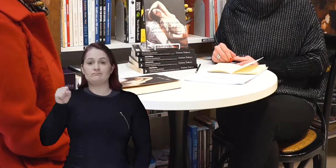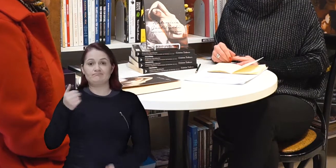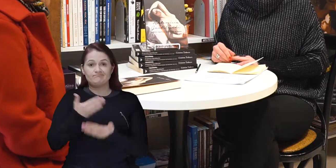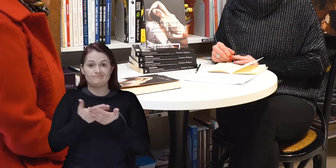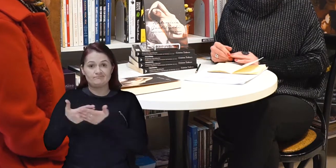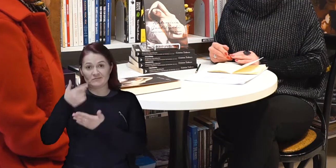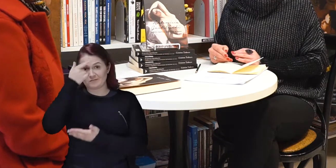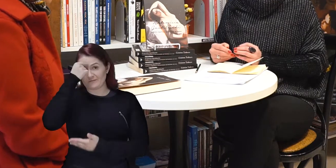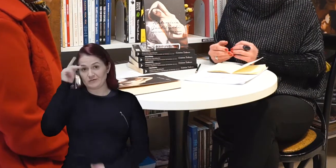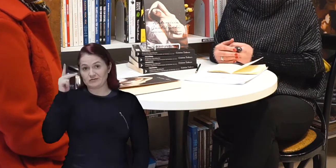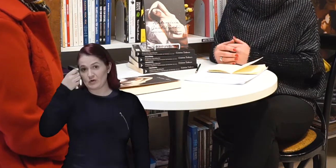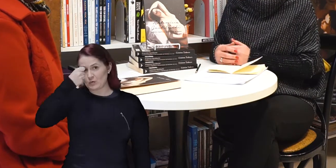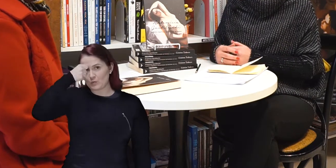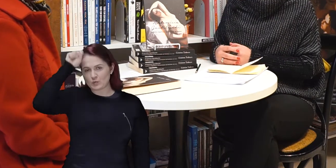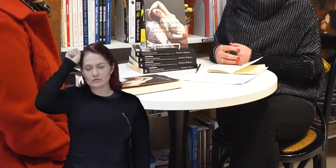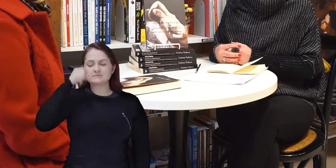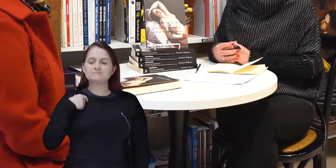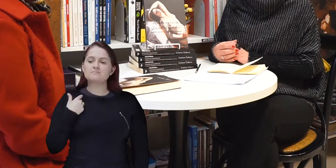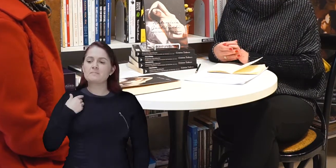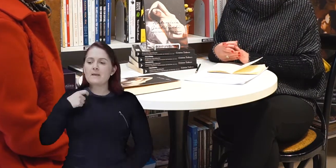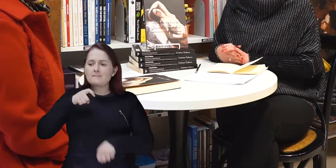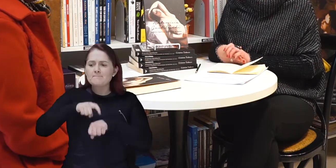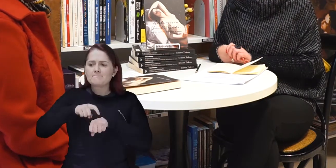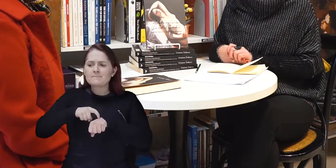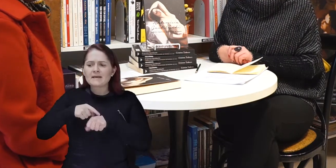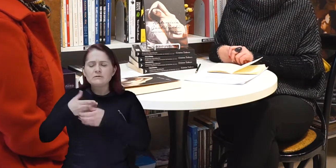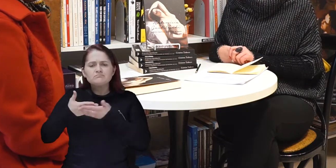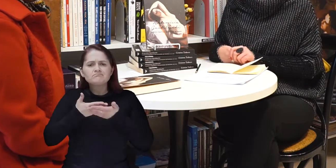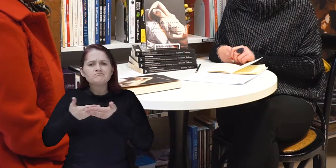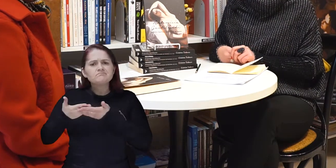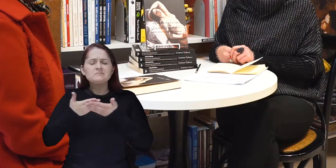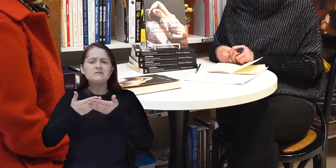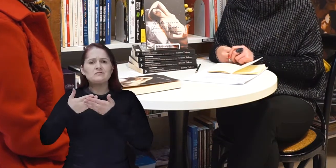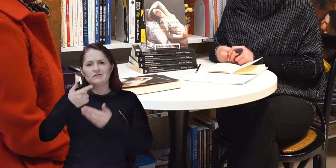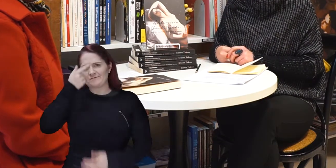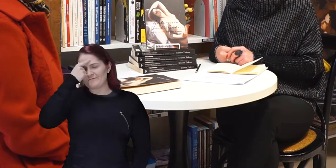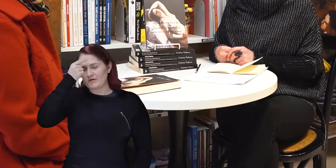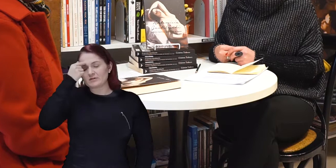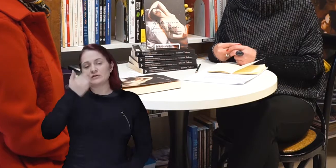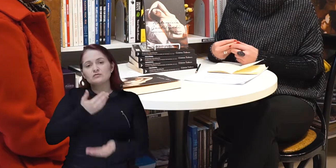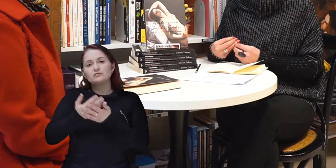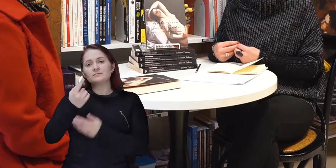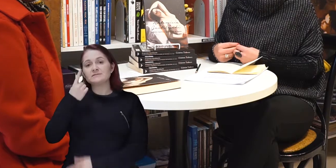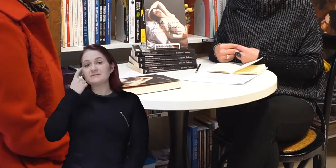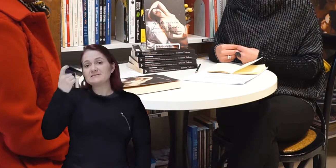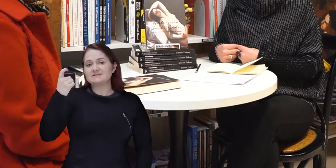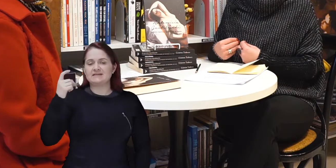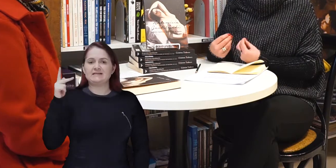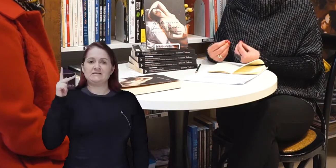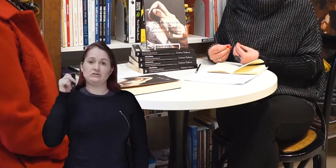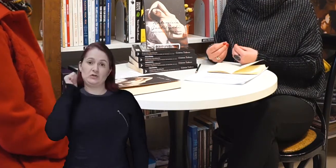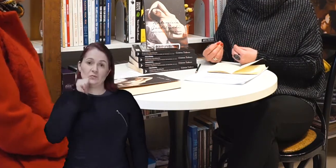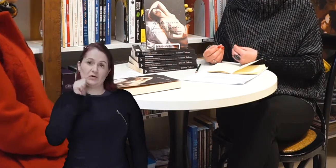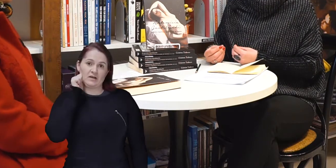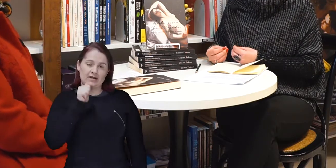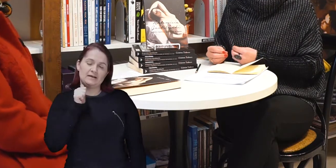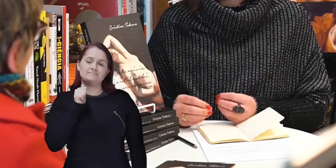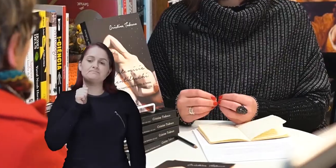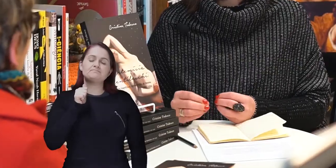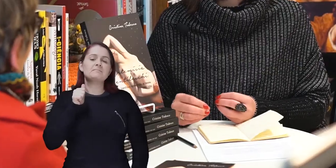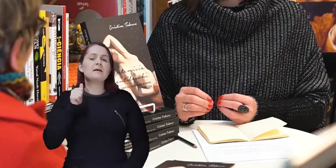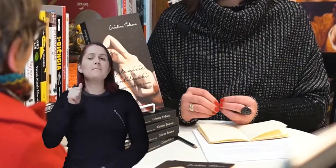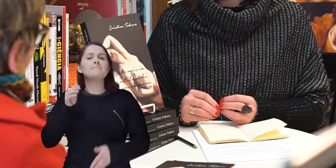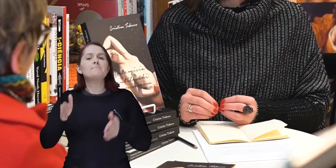UX. Durante a graduação, me interessei por história das mulheres, por histórias do período moderno,